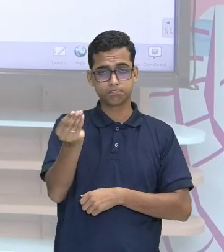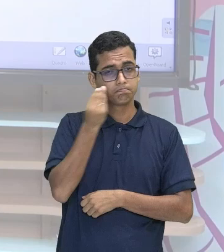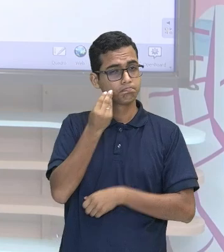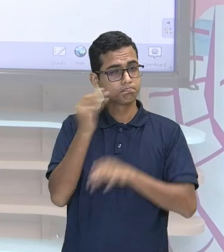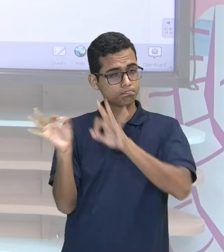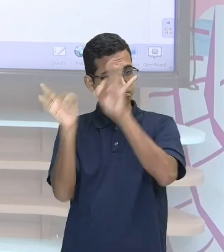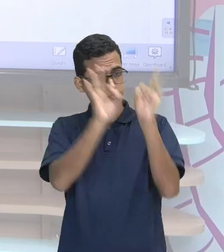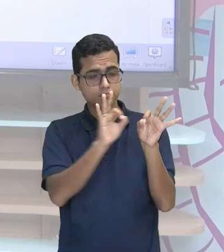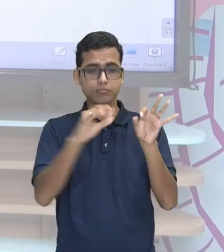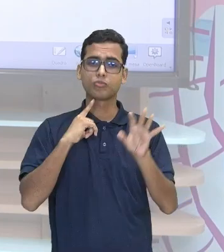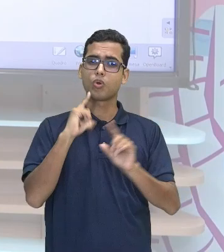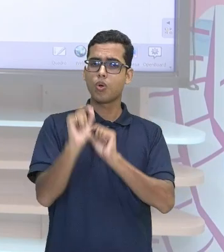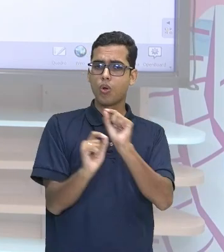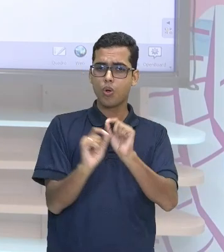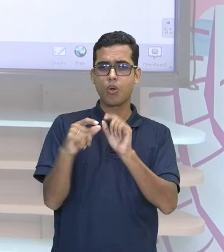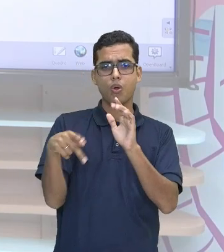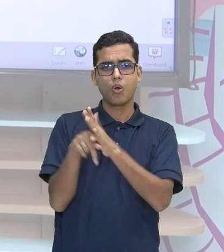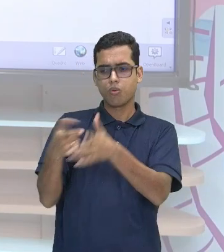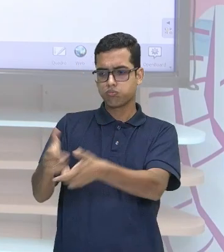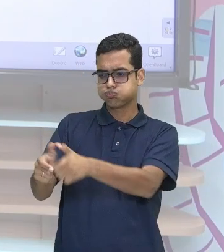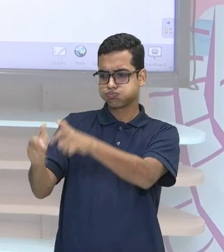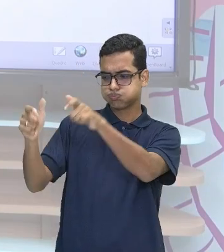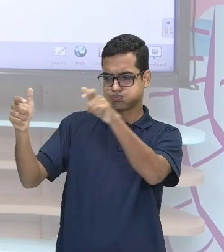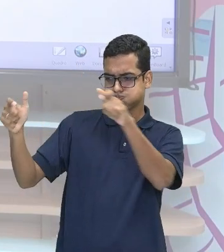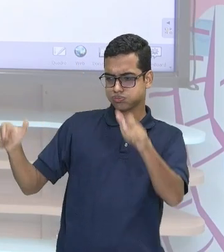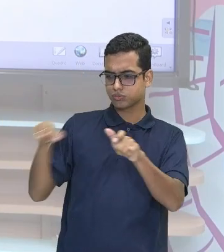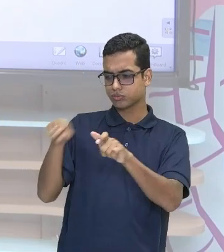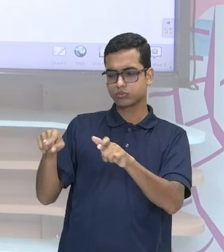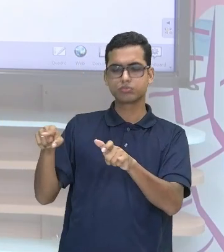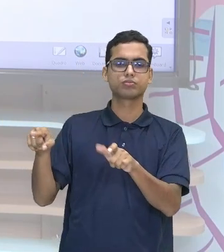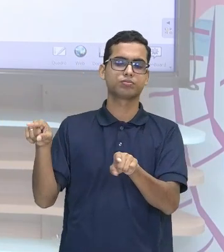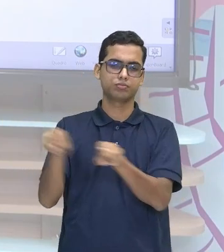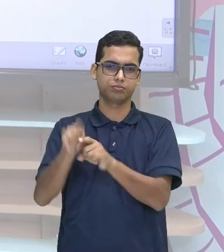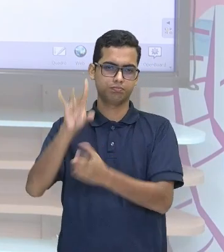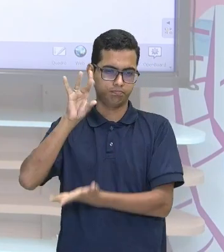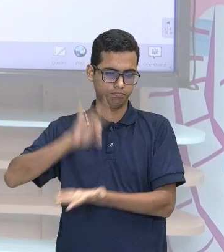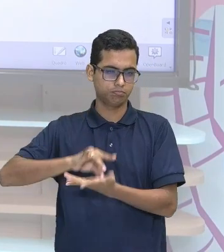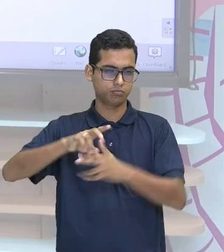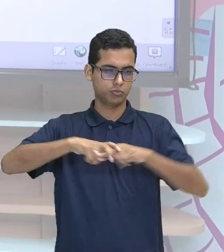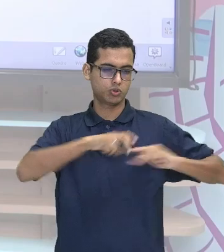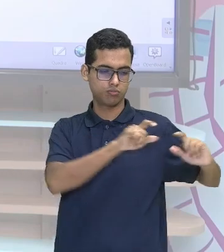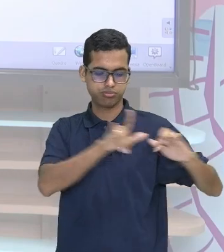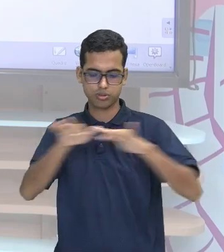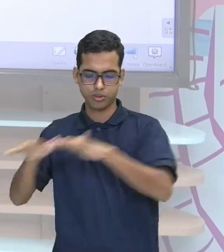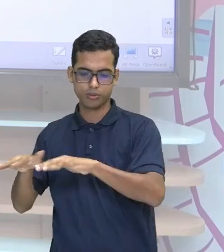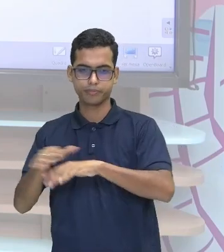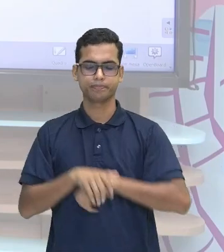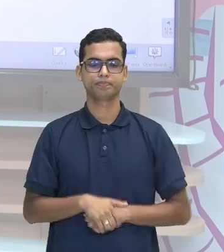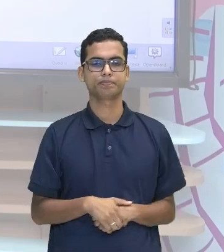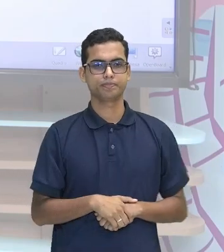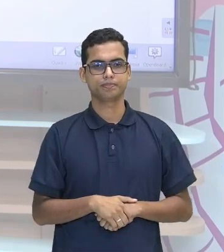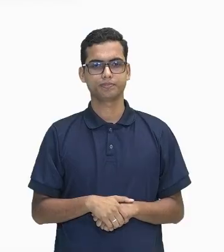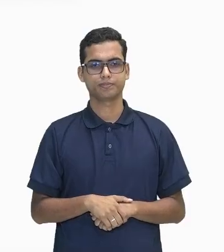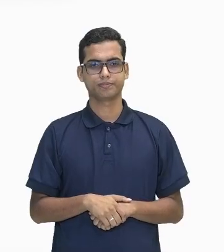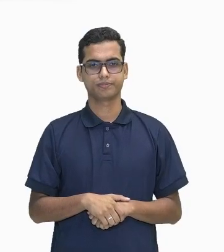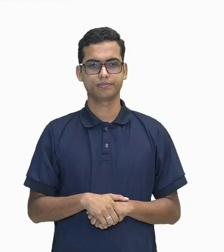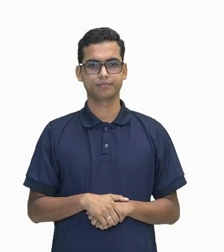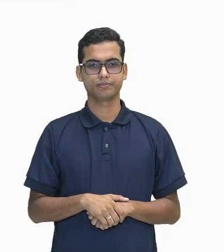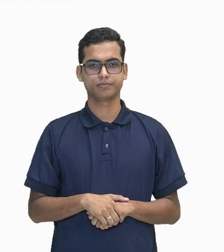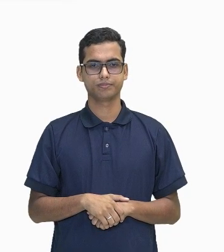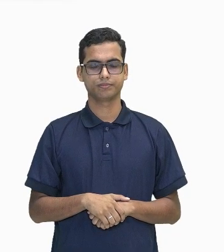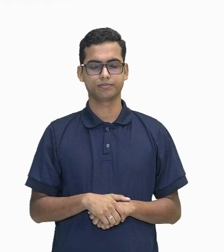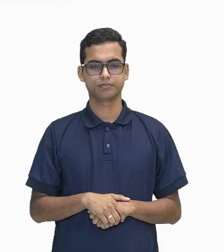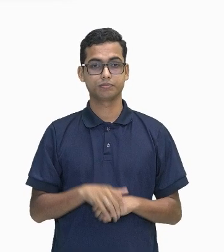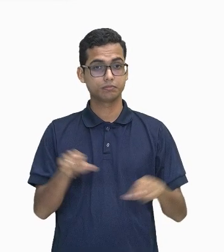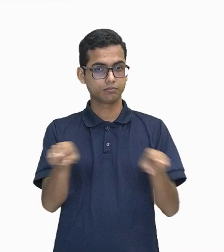uma expansão desse meio urbano, certo? E aí nós temos o desenvolvimento das cidades